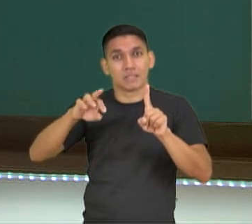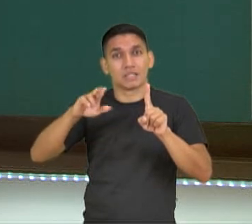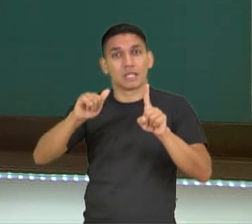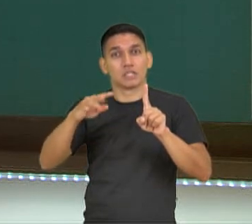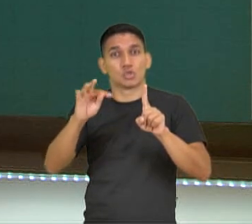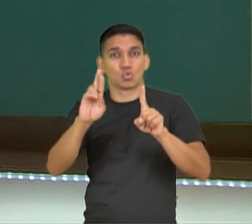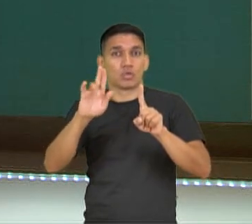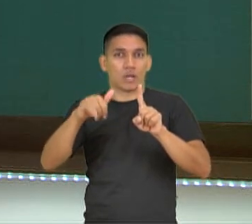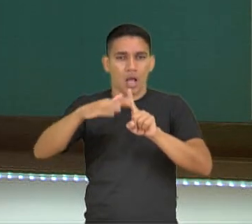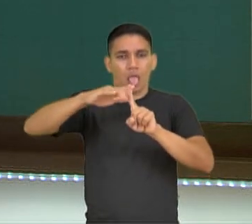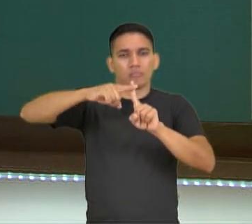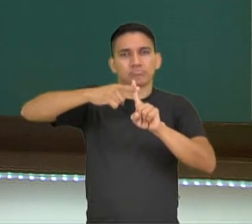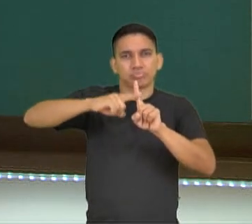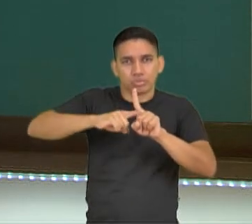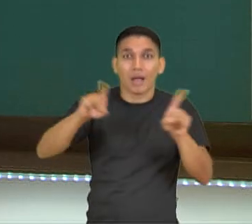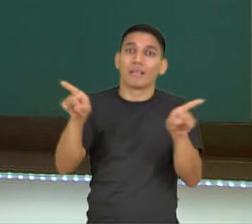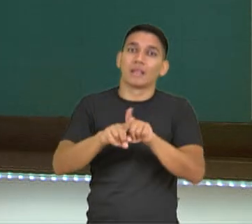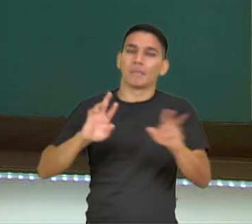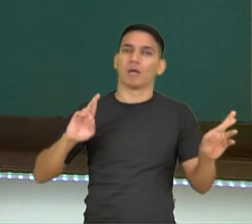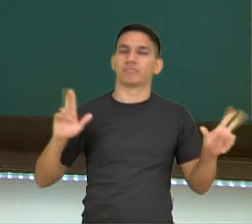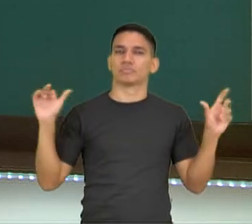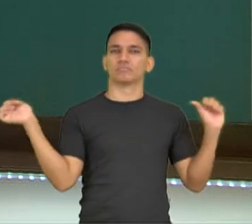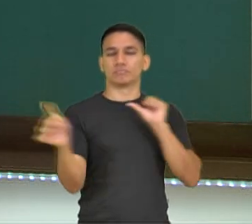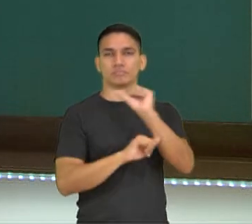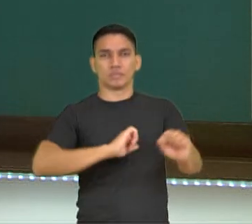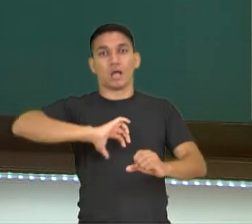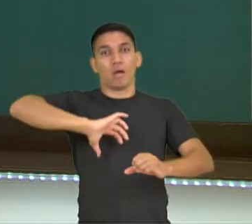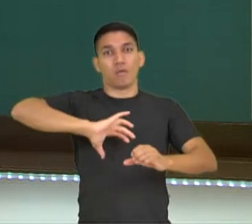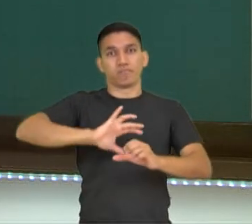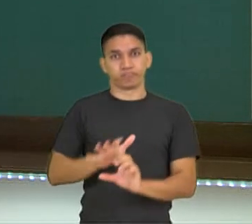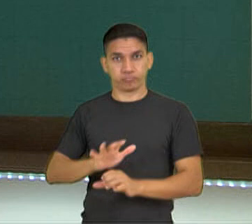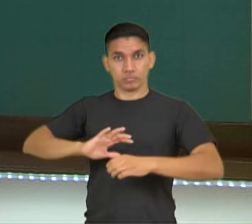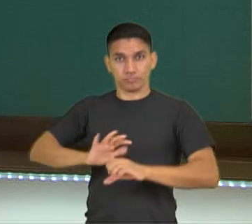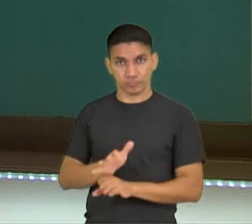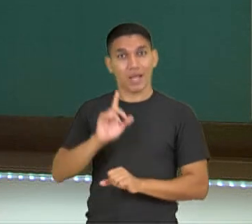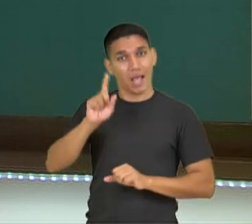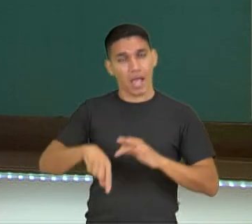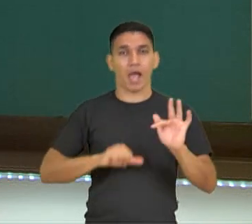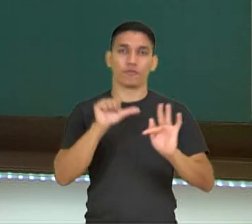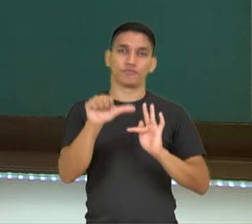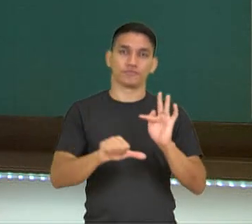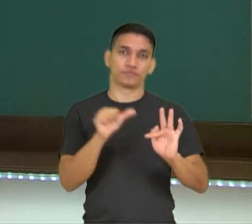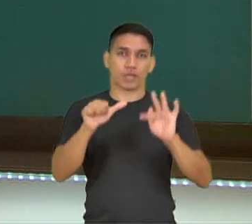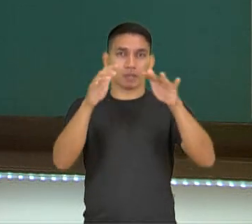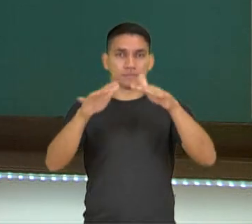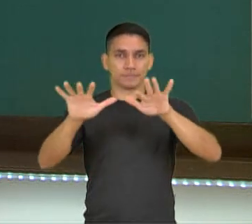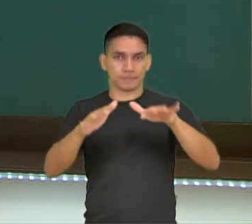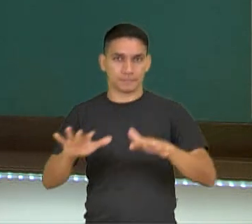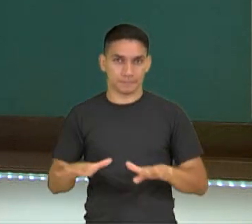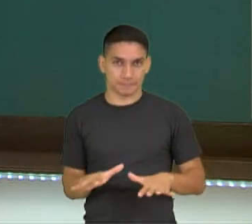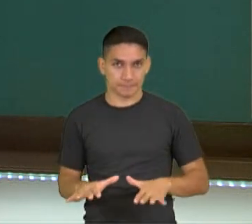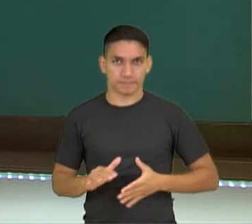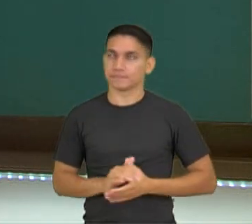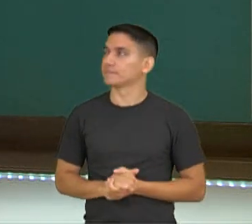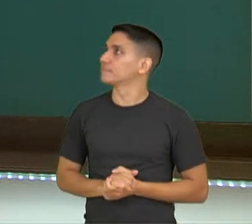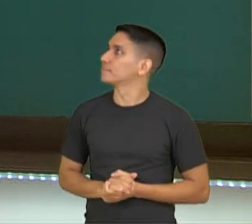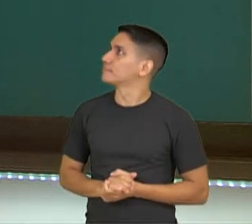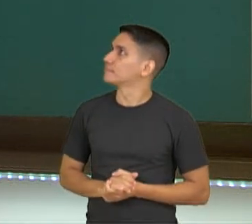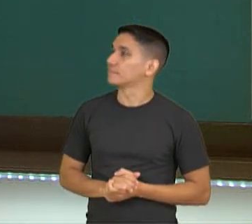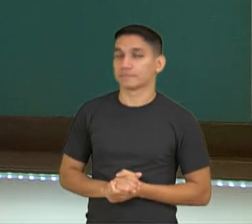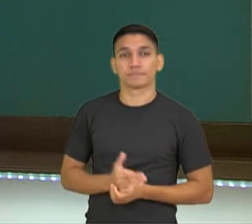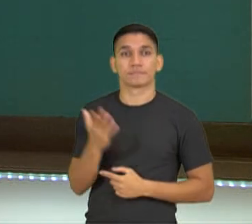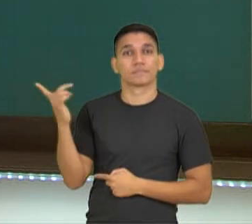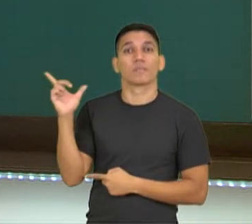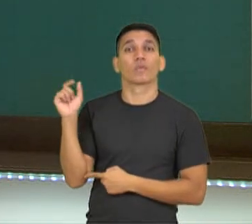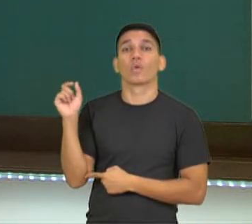E consequentemente a pressão também muda. Aí nós temos um fenômeno físico, que é a neve, tá bem? E aqui